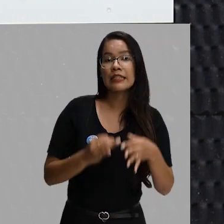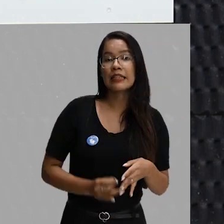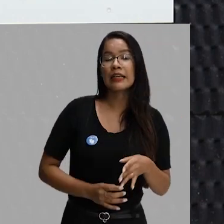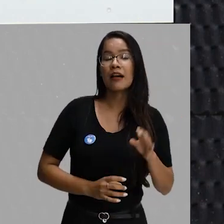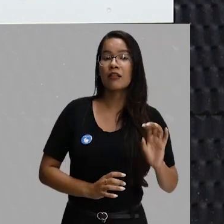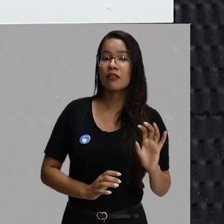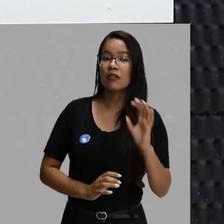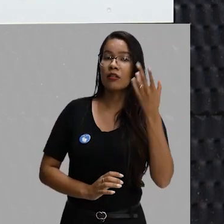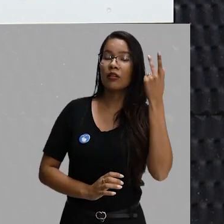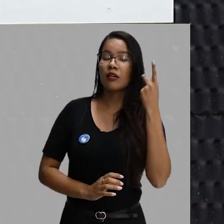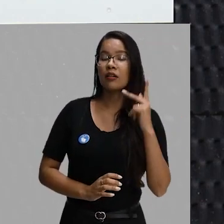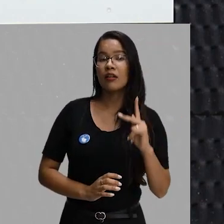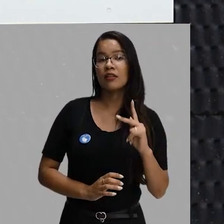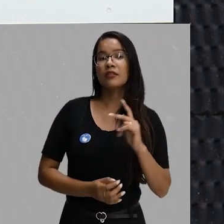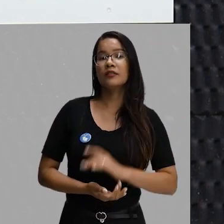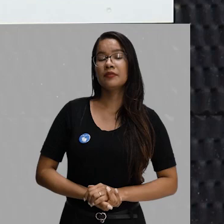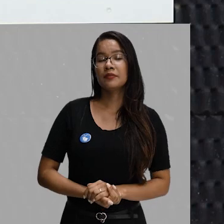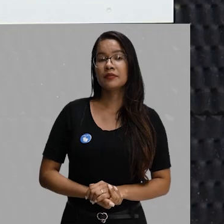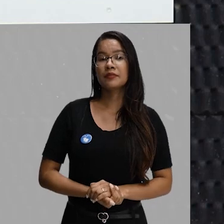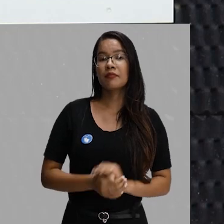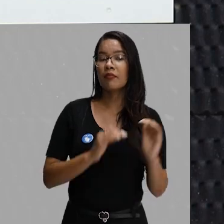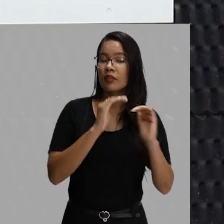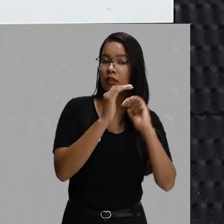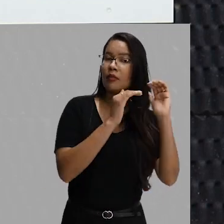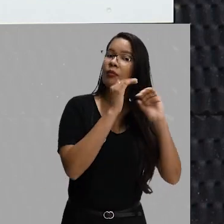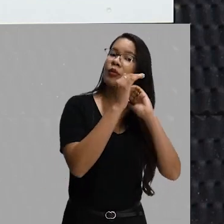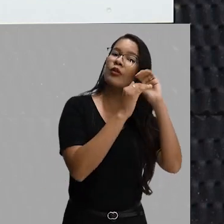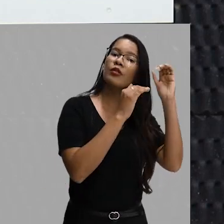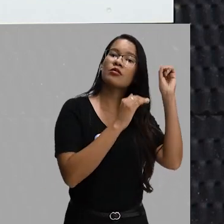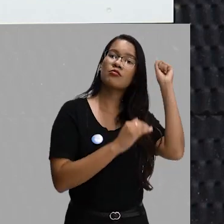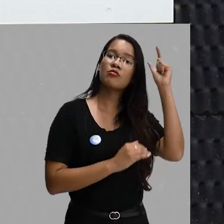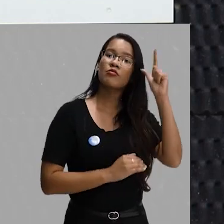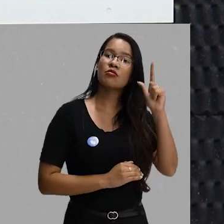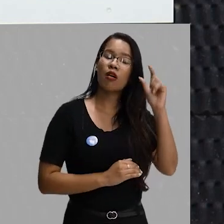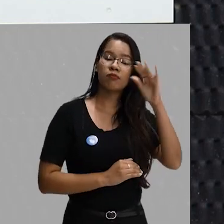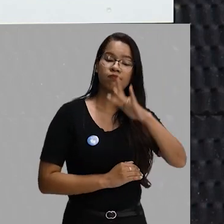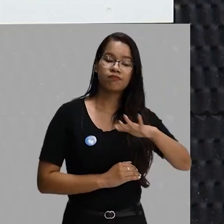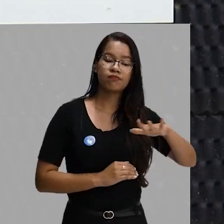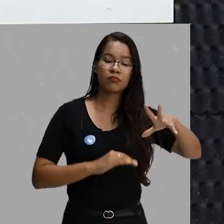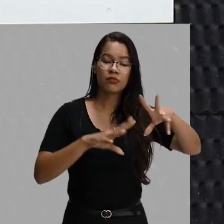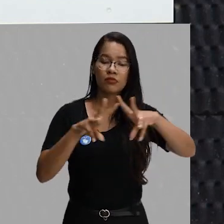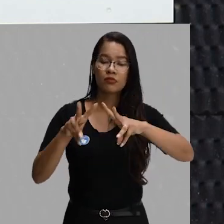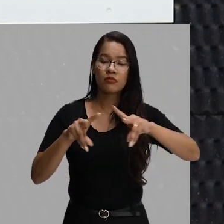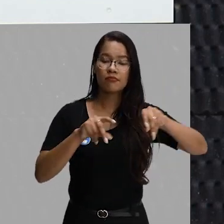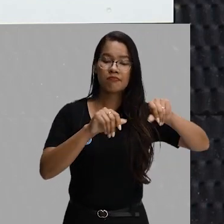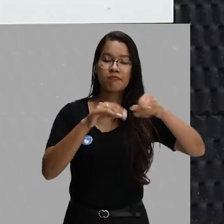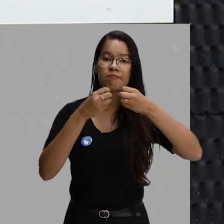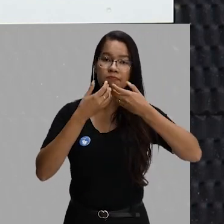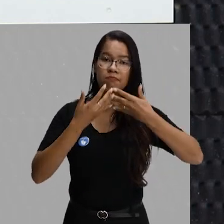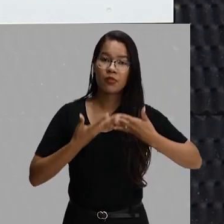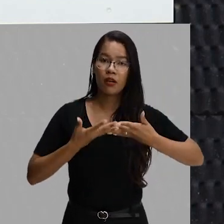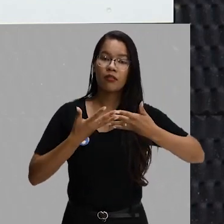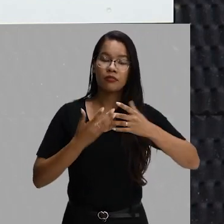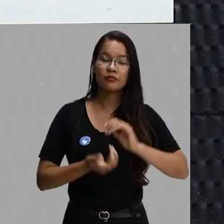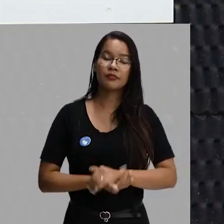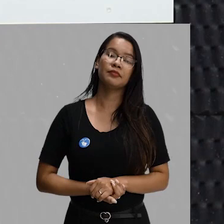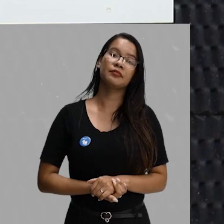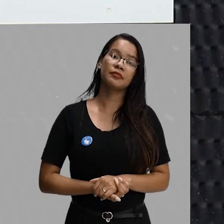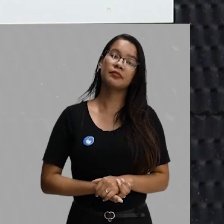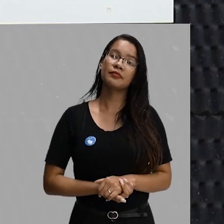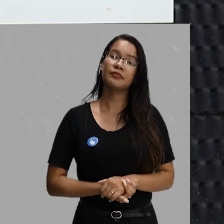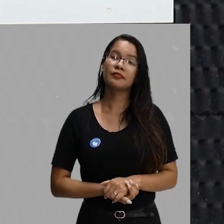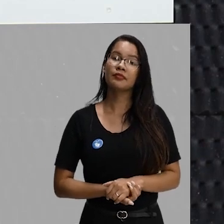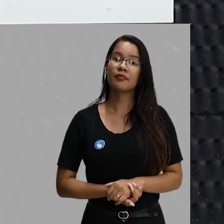viável para o processo do solo. O solo romano é um solo de boa qualidade, pelo menos grande parte desse